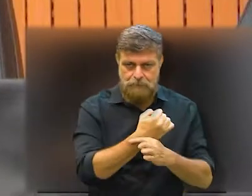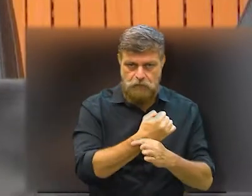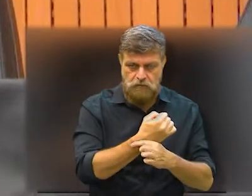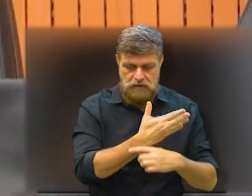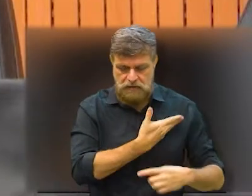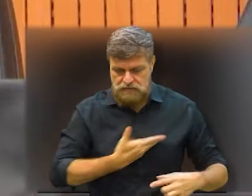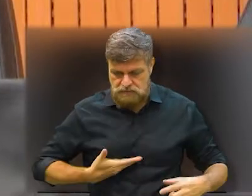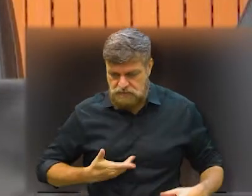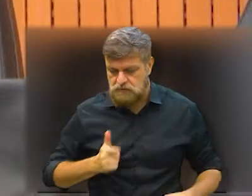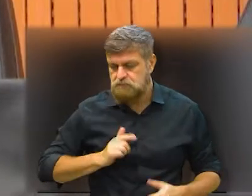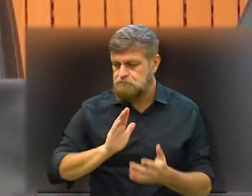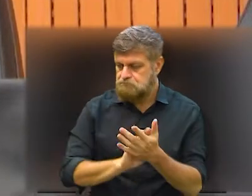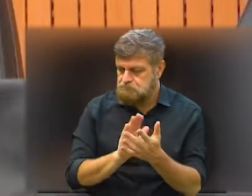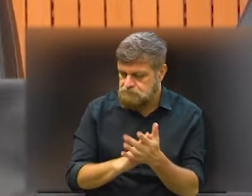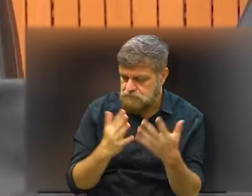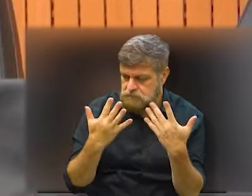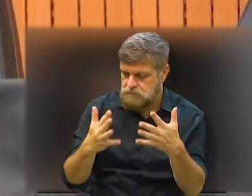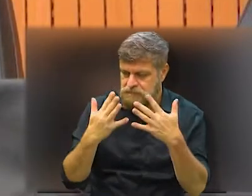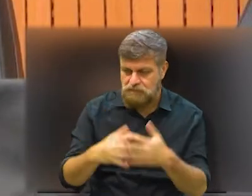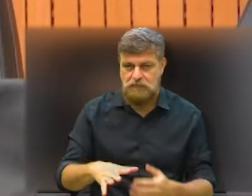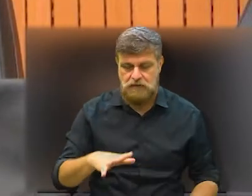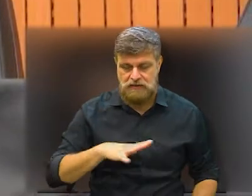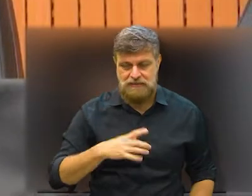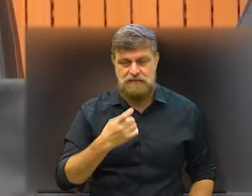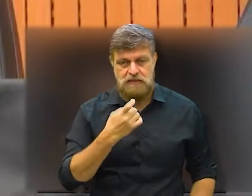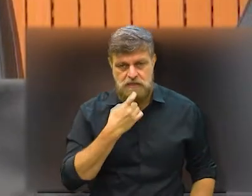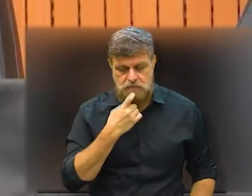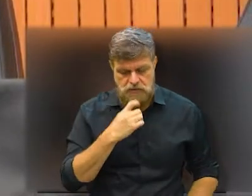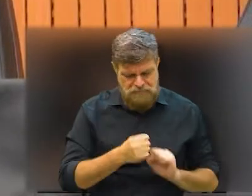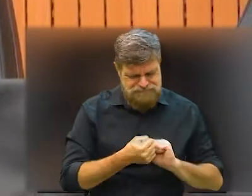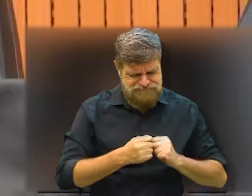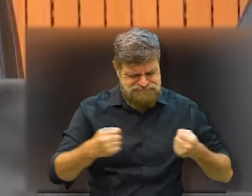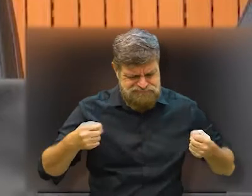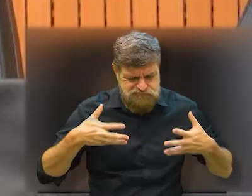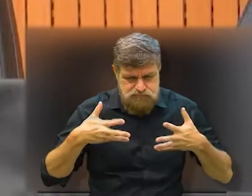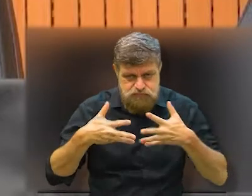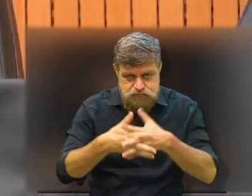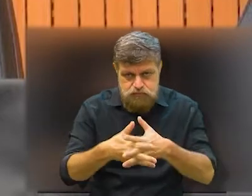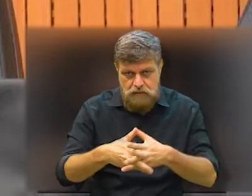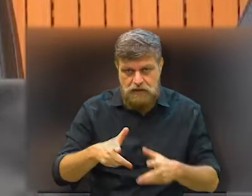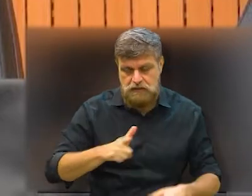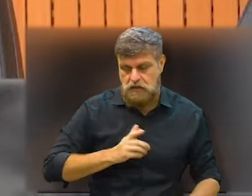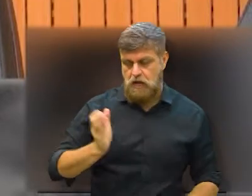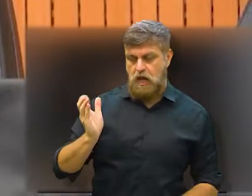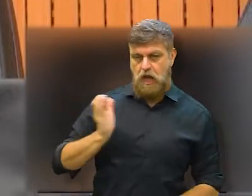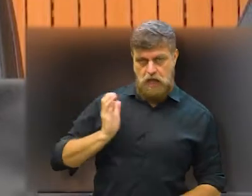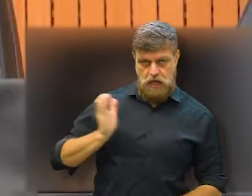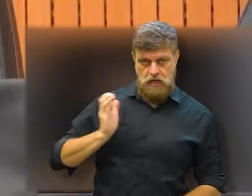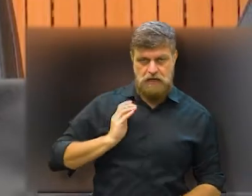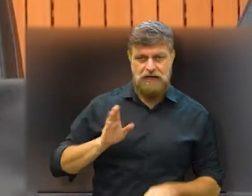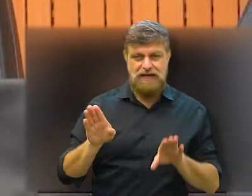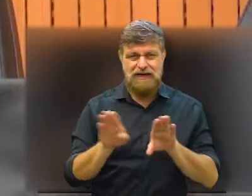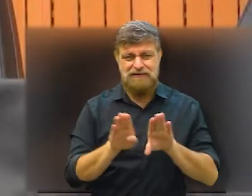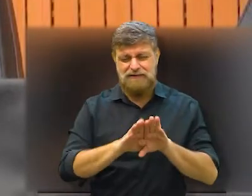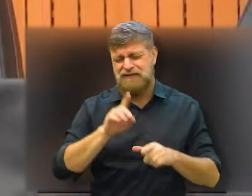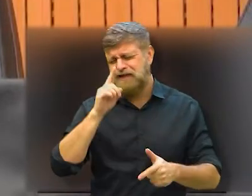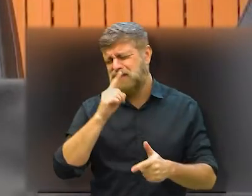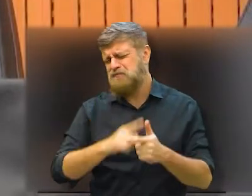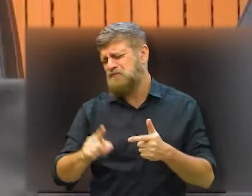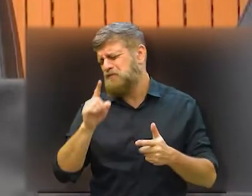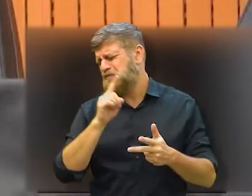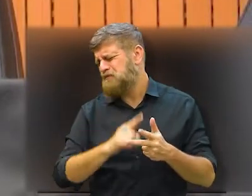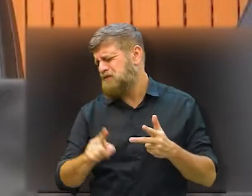cidade estão de parabéns. Aqui é uma cidade complexa. É uma cidade, ela é rica e ao mesmo tempo